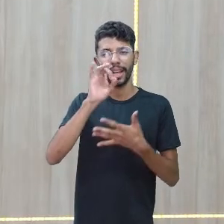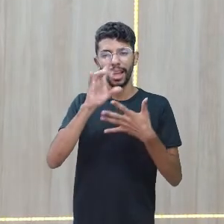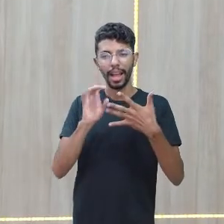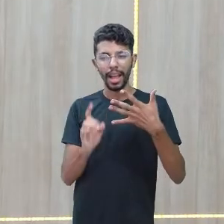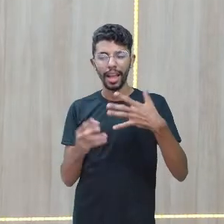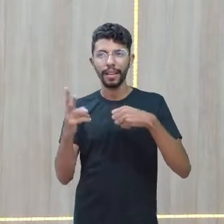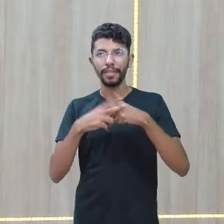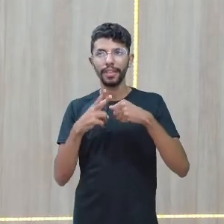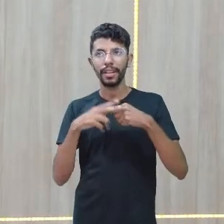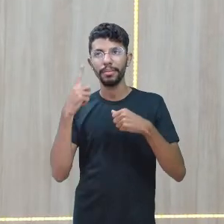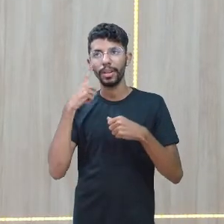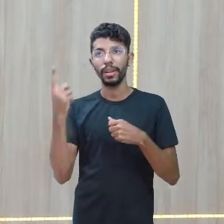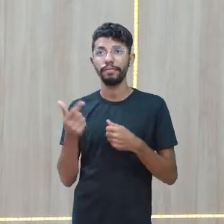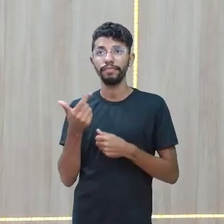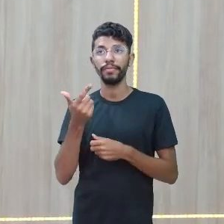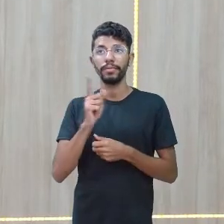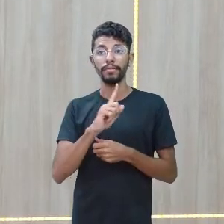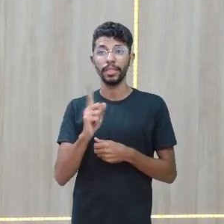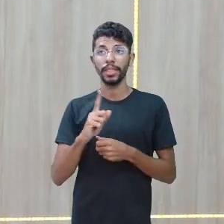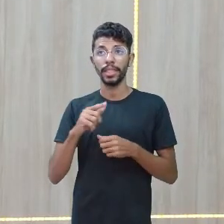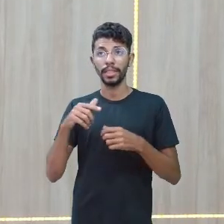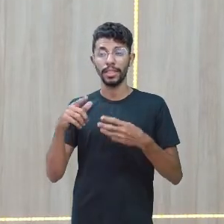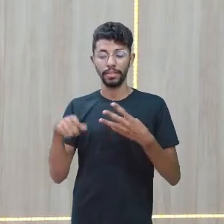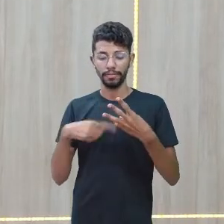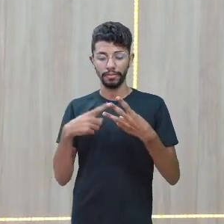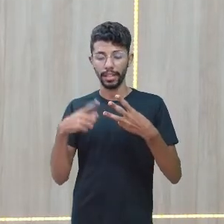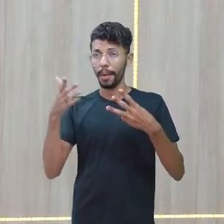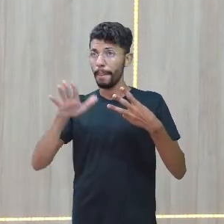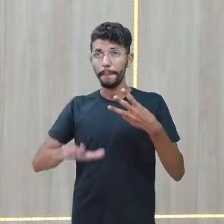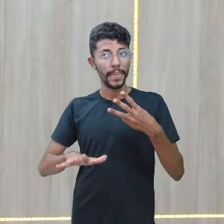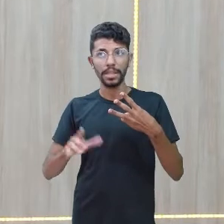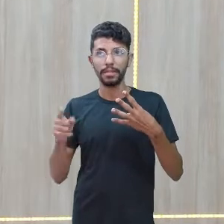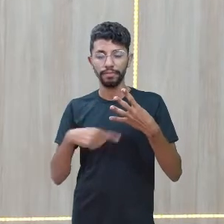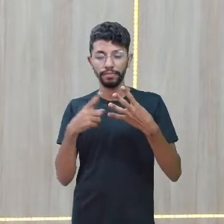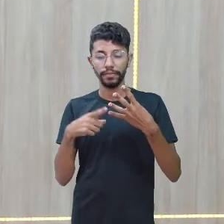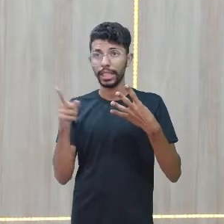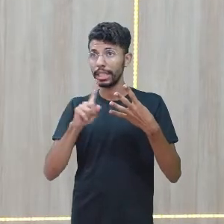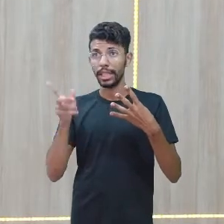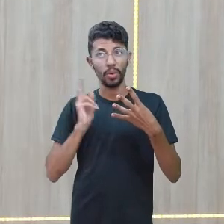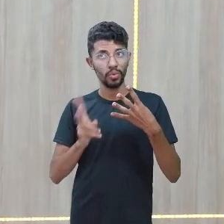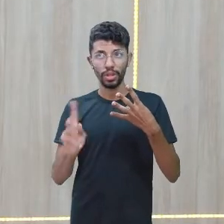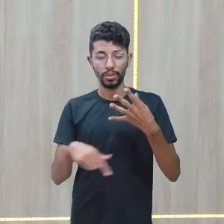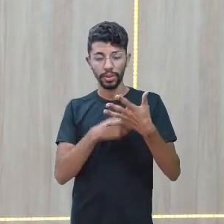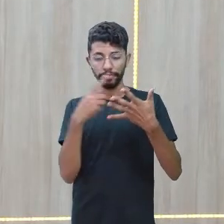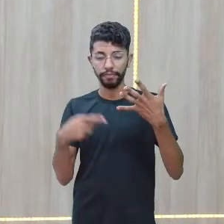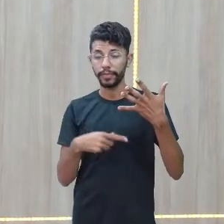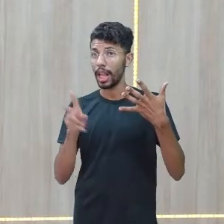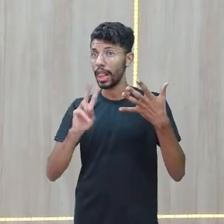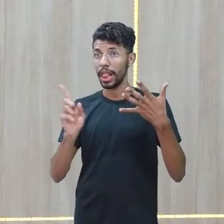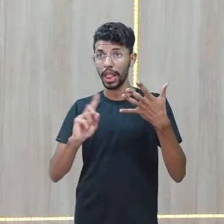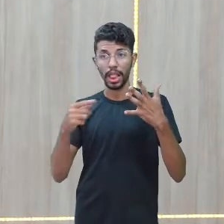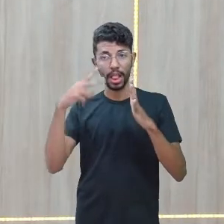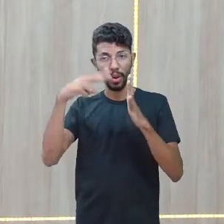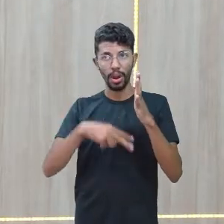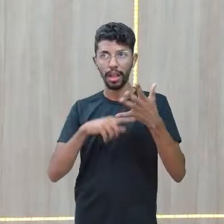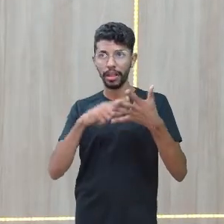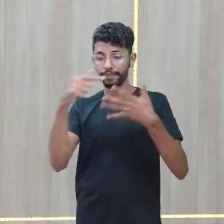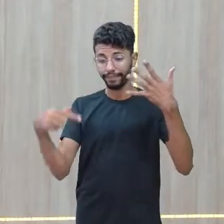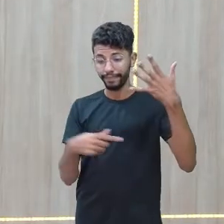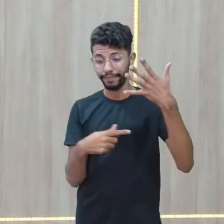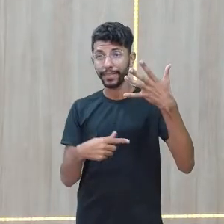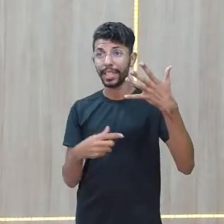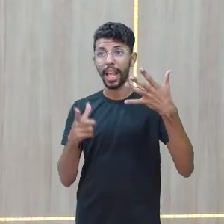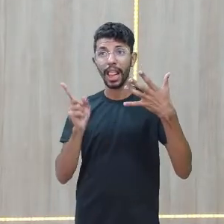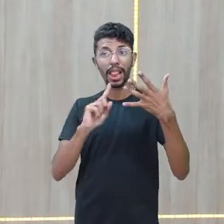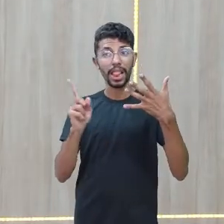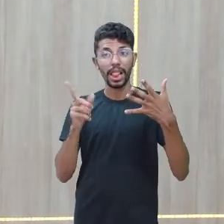tínhamos don't step, não pise. Don't keep, não mantenha. Don't read, não leia. Don't handle, não manuseie. Como